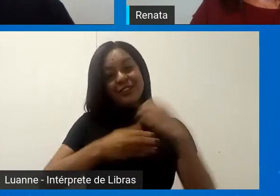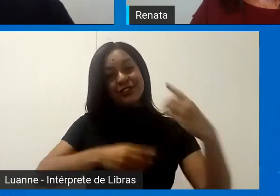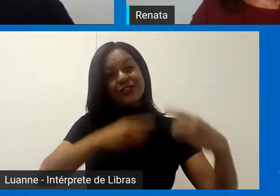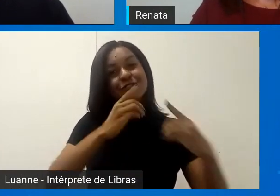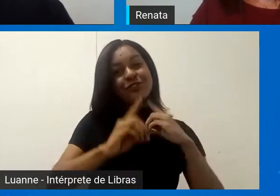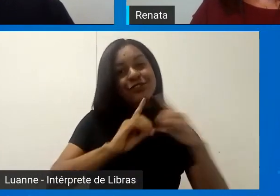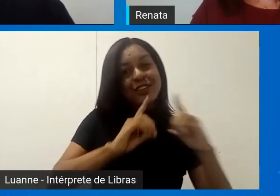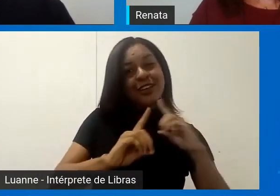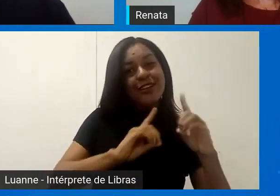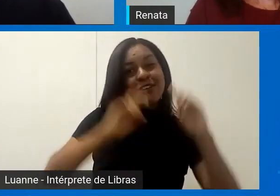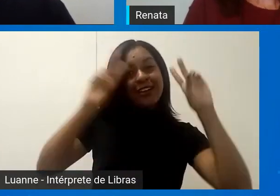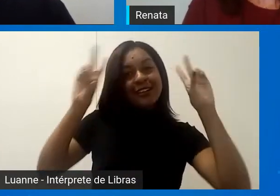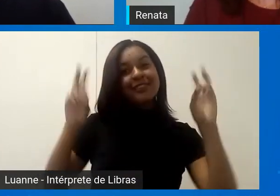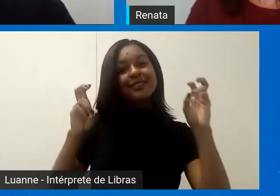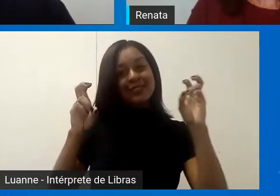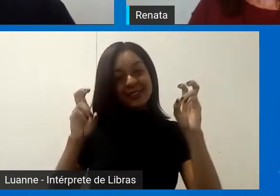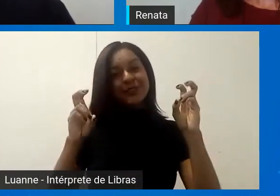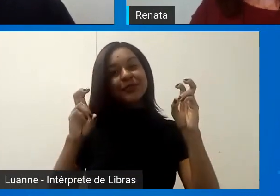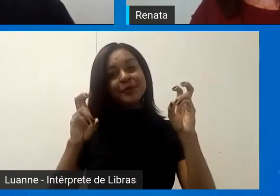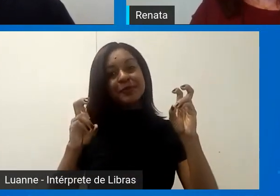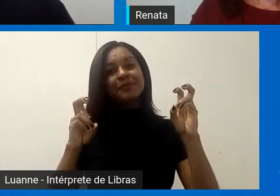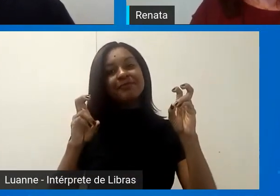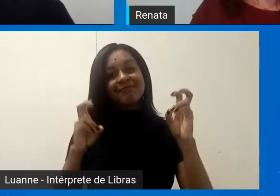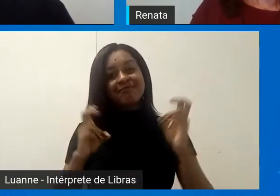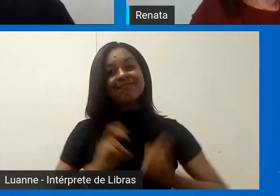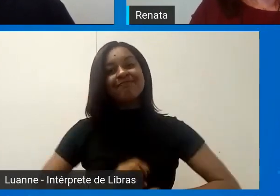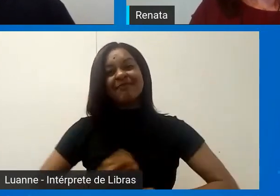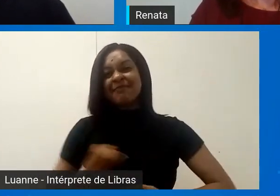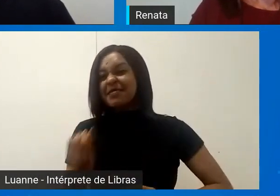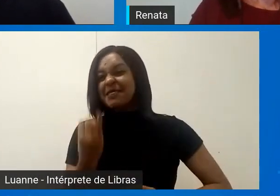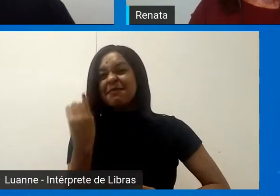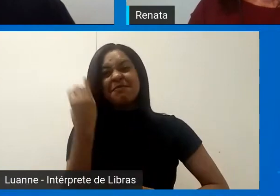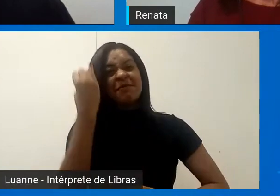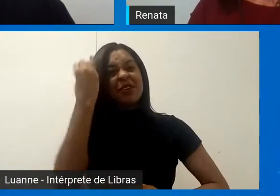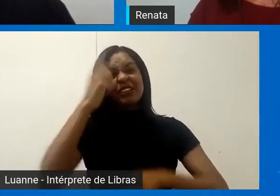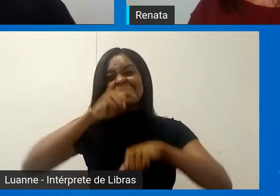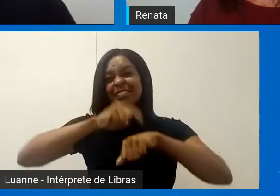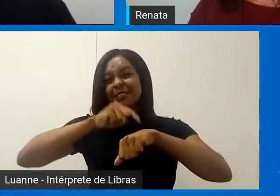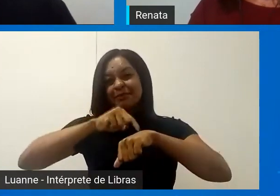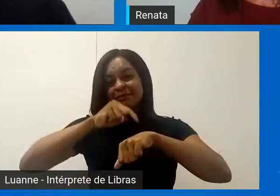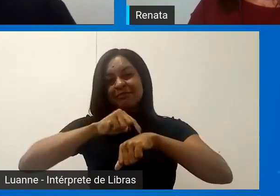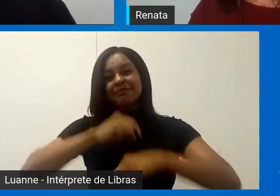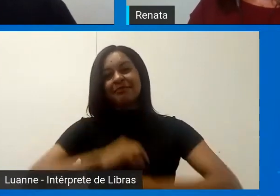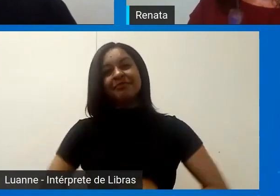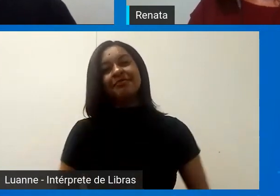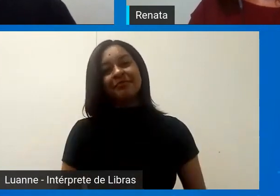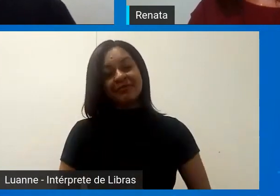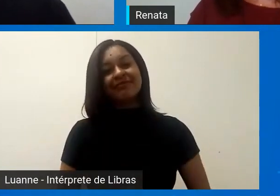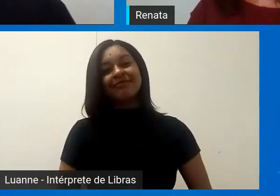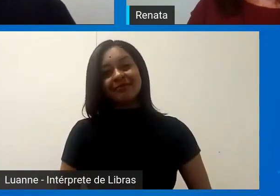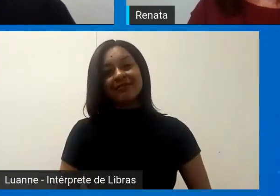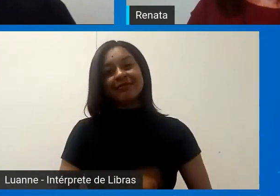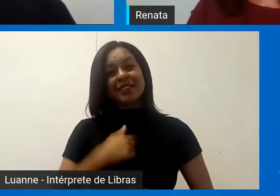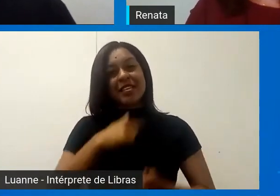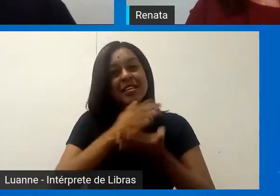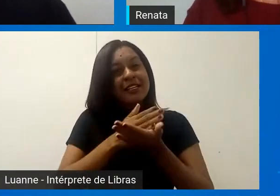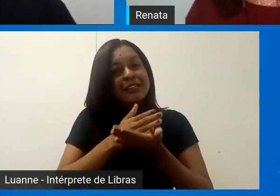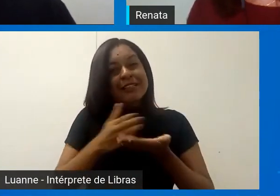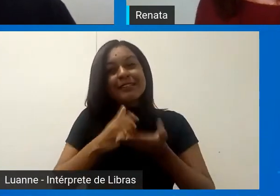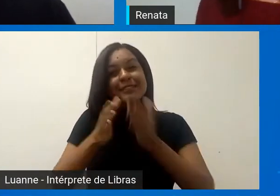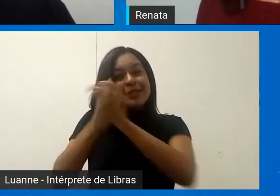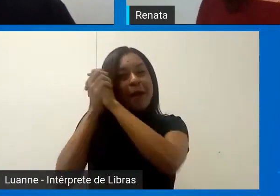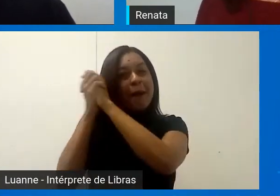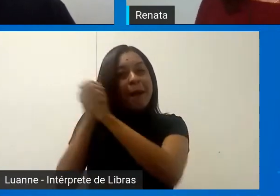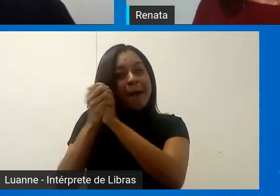tema é tão tão que você fez tão importante nesse momento então eu inicio parabenizando